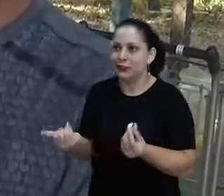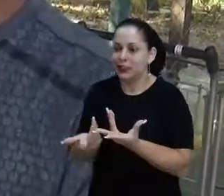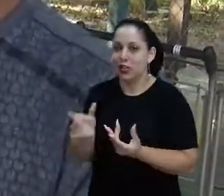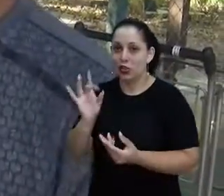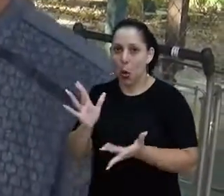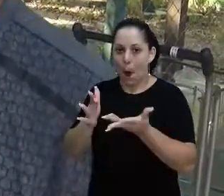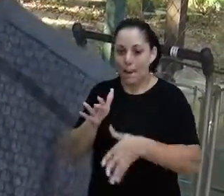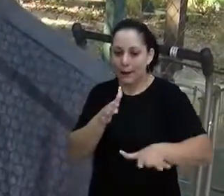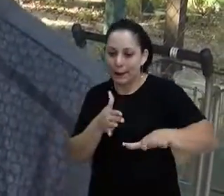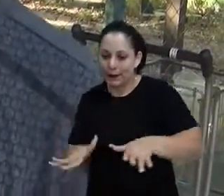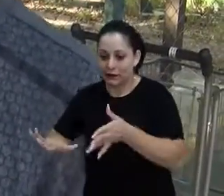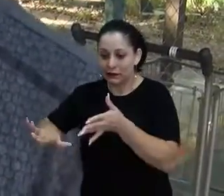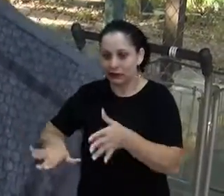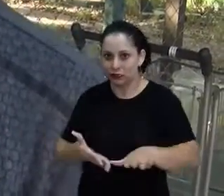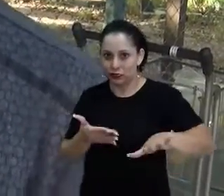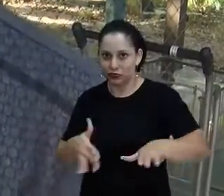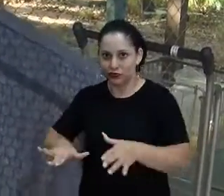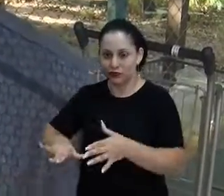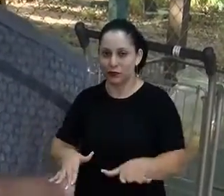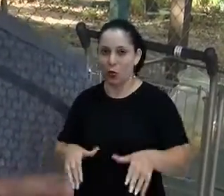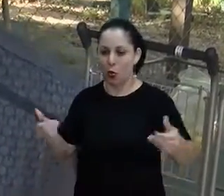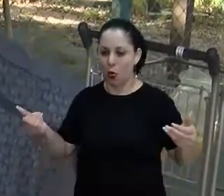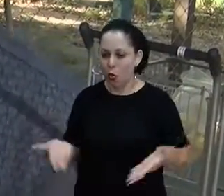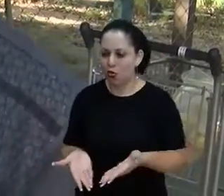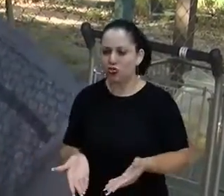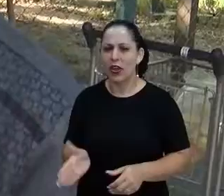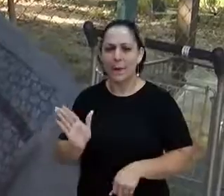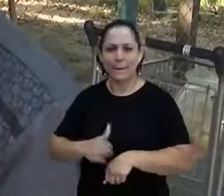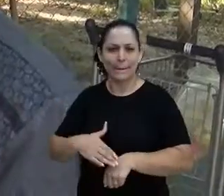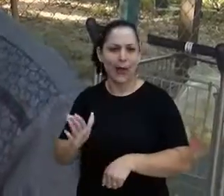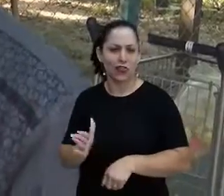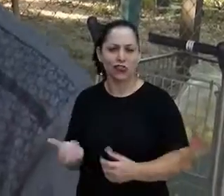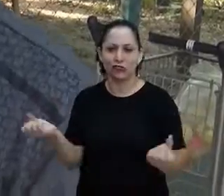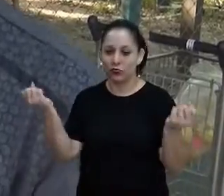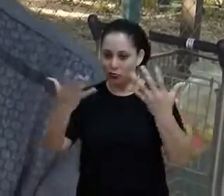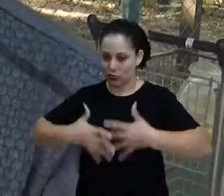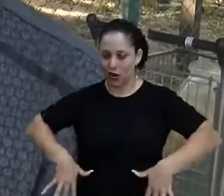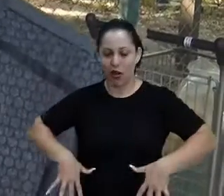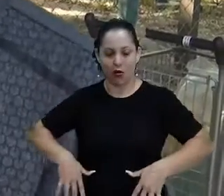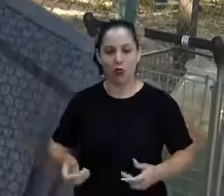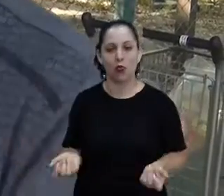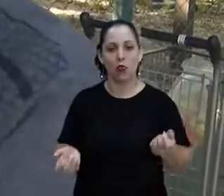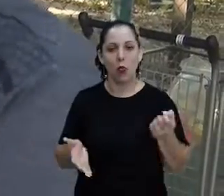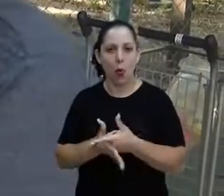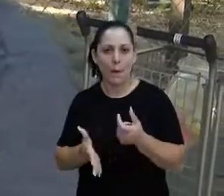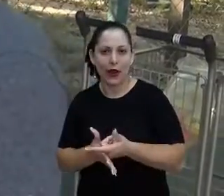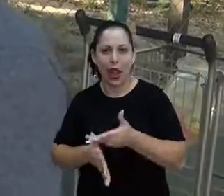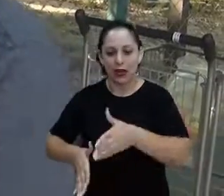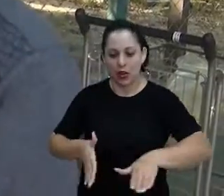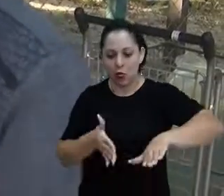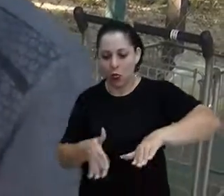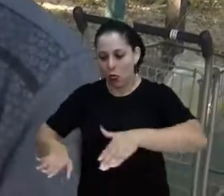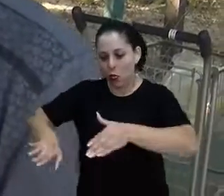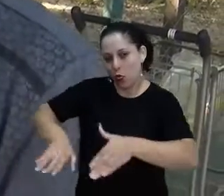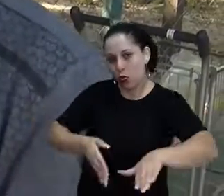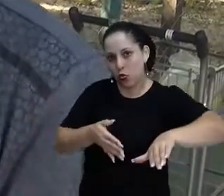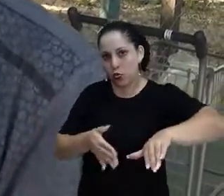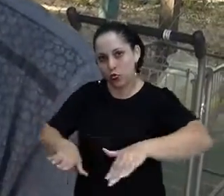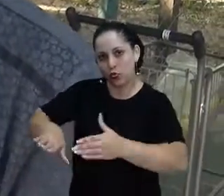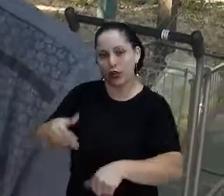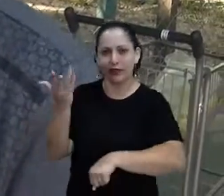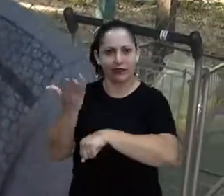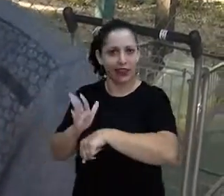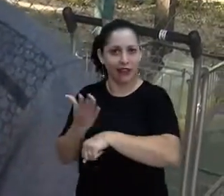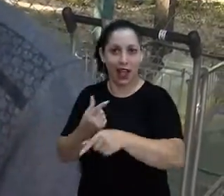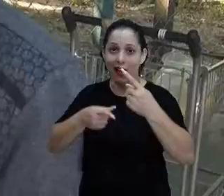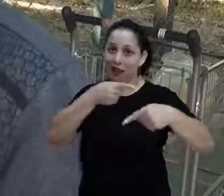só para elitizado. Hoje não, hoje está mais... O povo pode praticar hóquei. Você vai, compra um patins, entra num clube e treina.